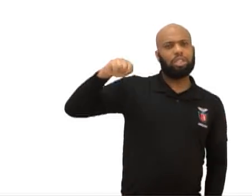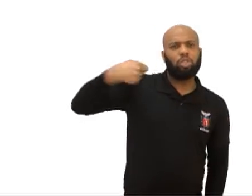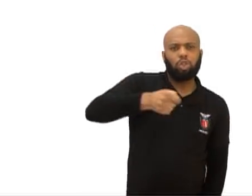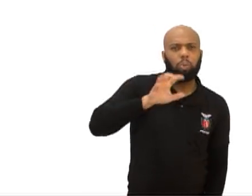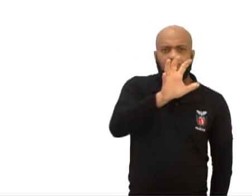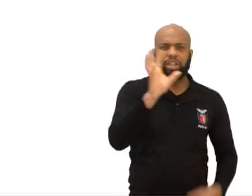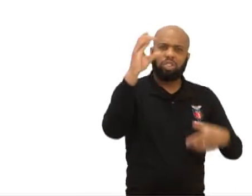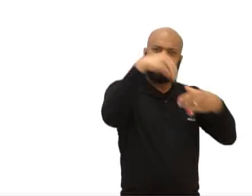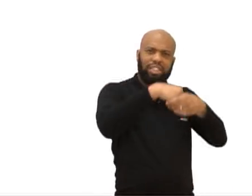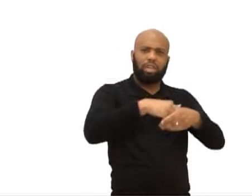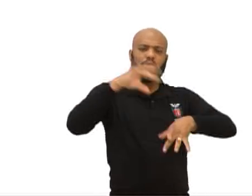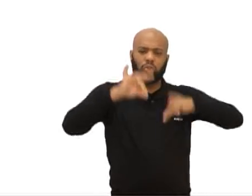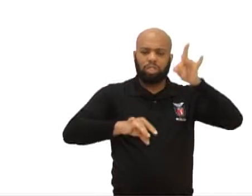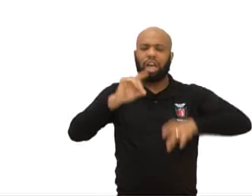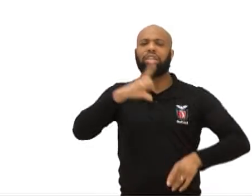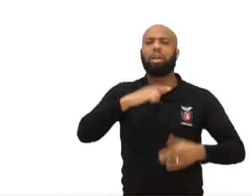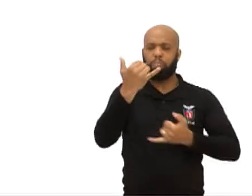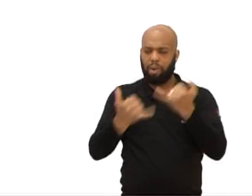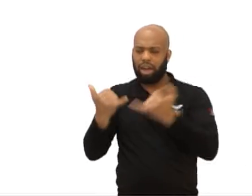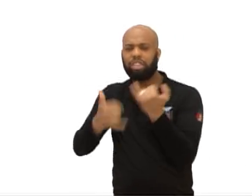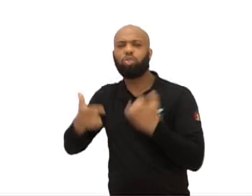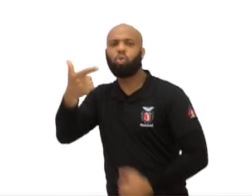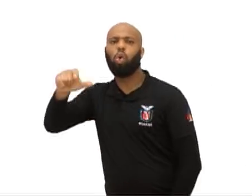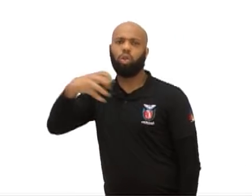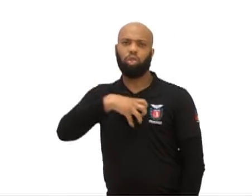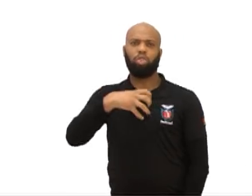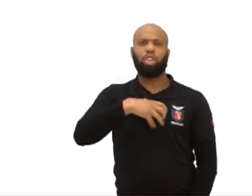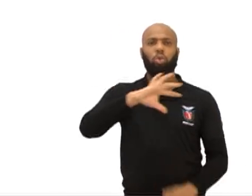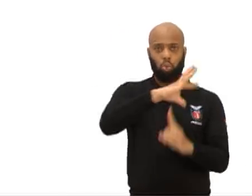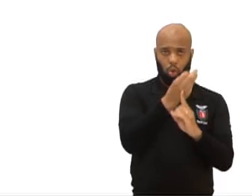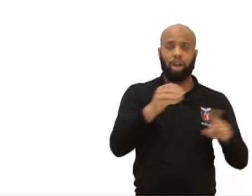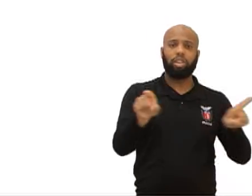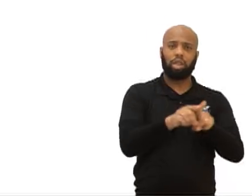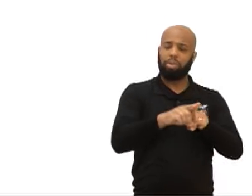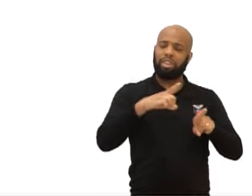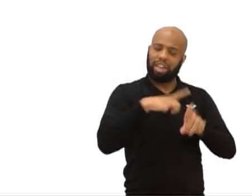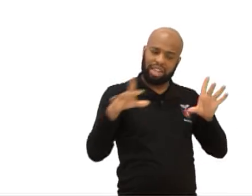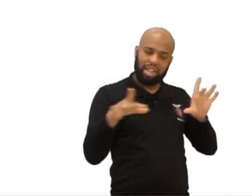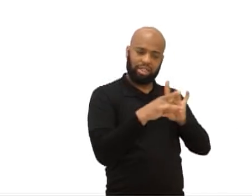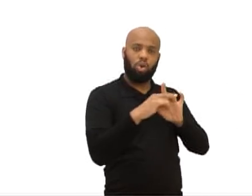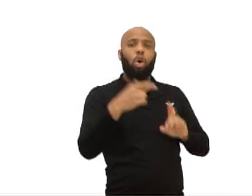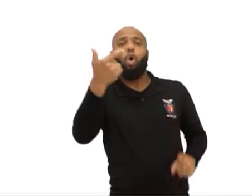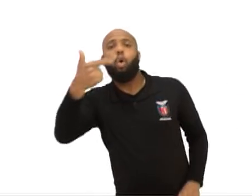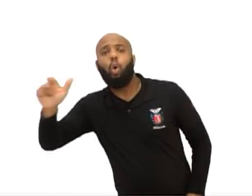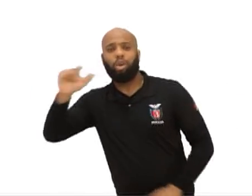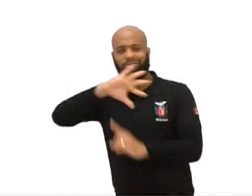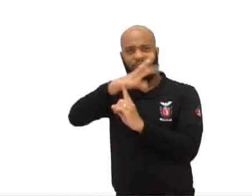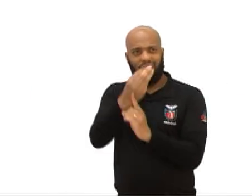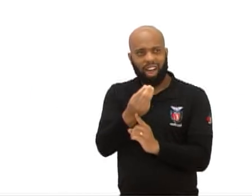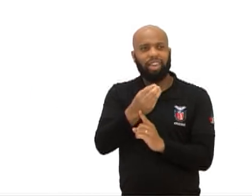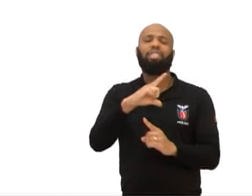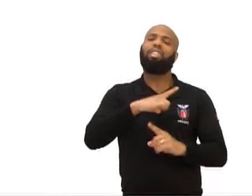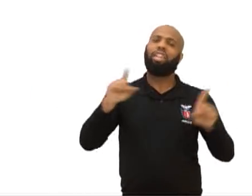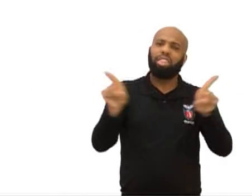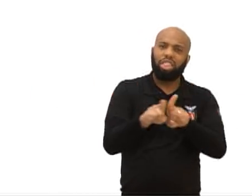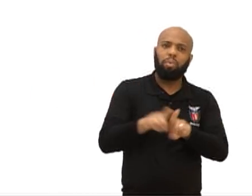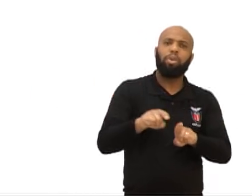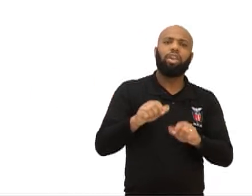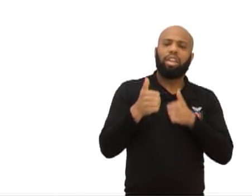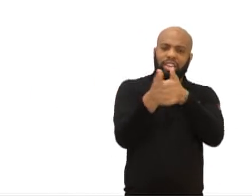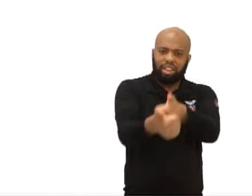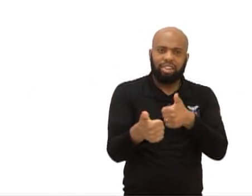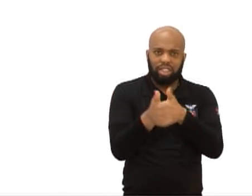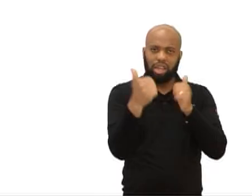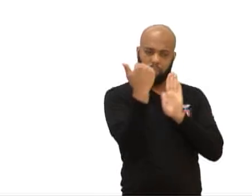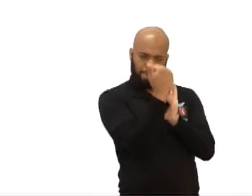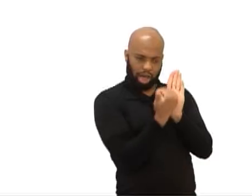nós percebemos que ela também tem semelhança com outras formas de arte, e aí nessas outras formas de arte, também podem ser seguidas